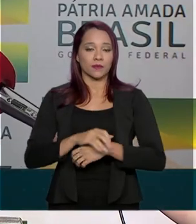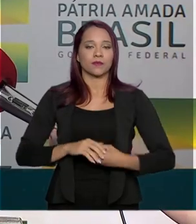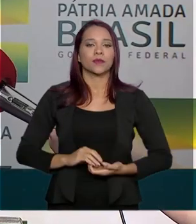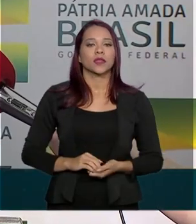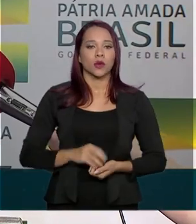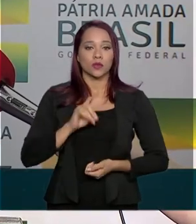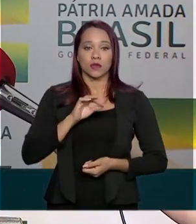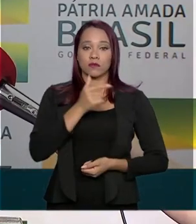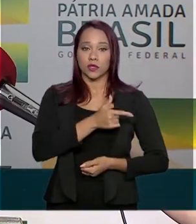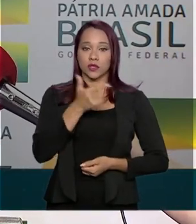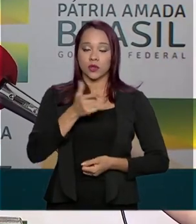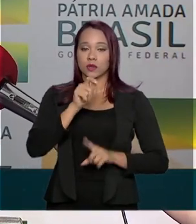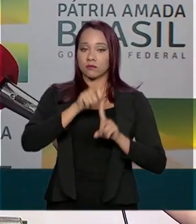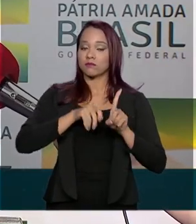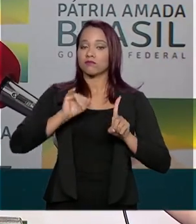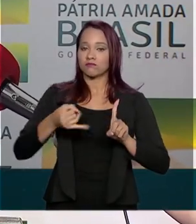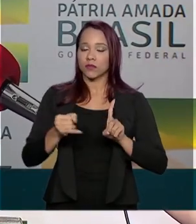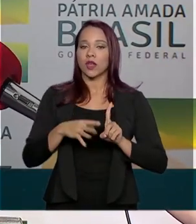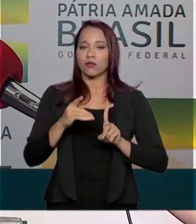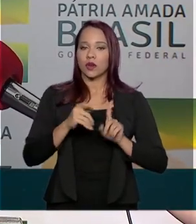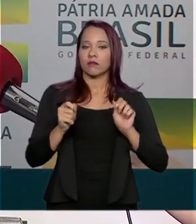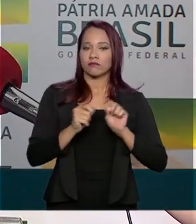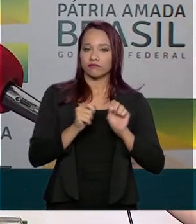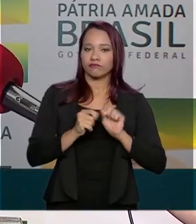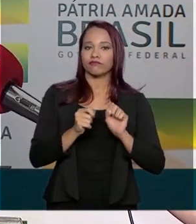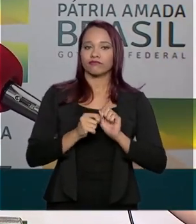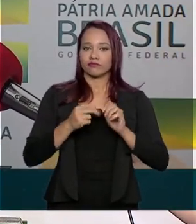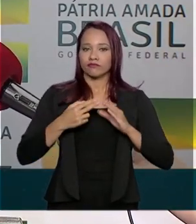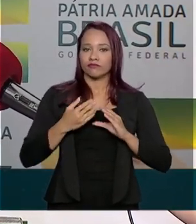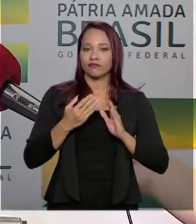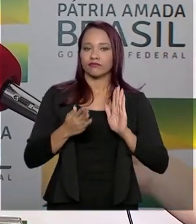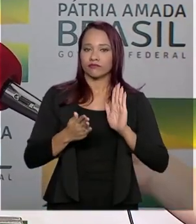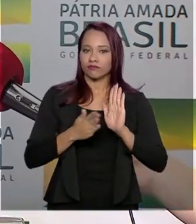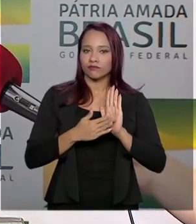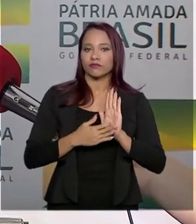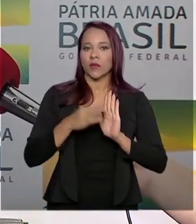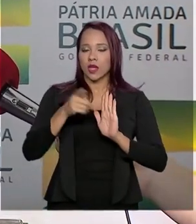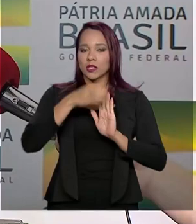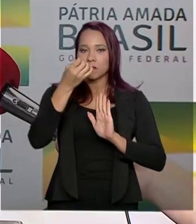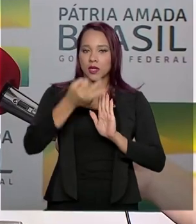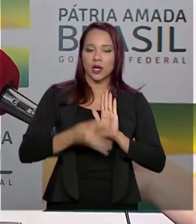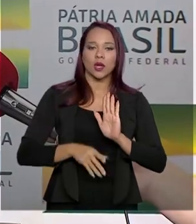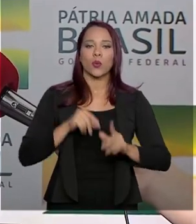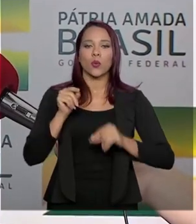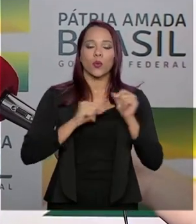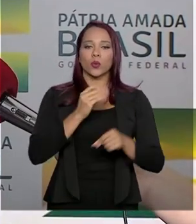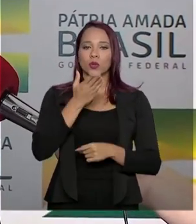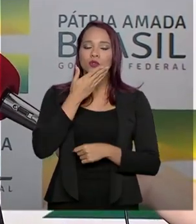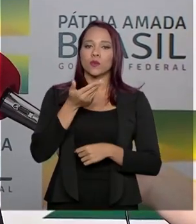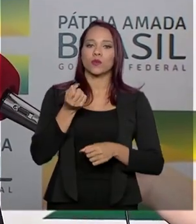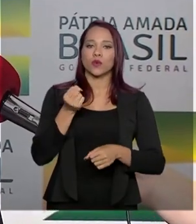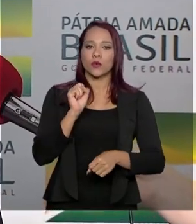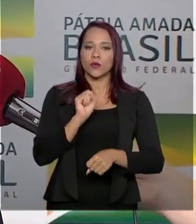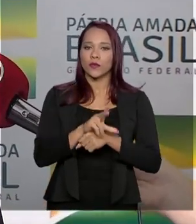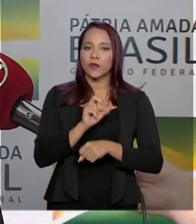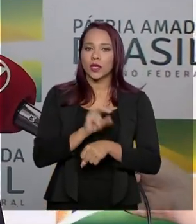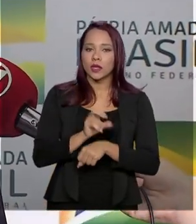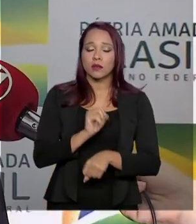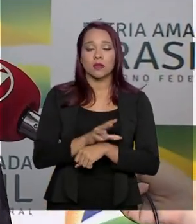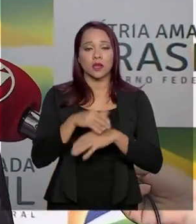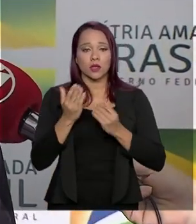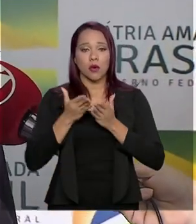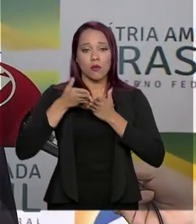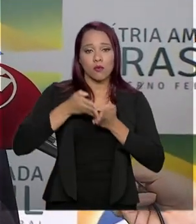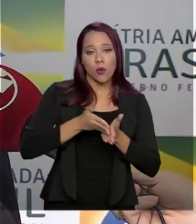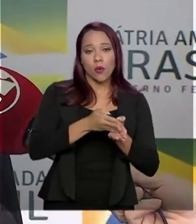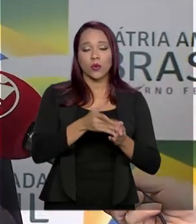foi acionado o protocolo em relação a esse tipo de vírus. Então os portos,